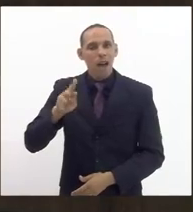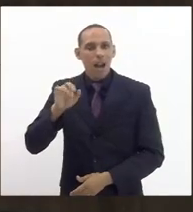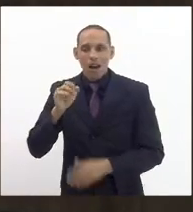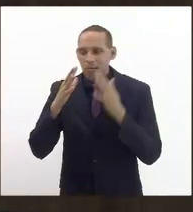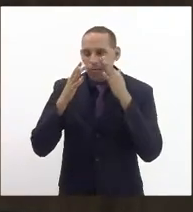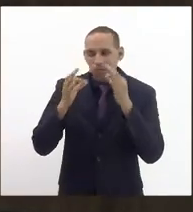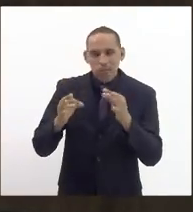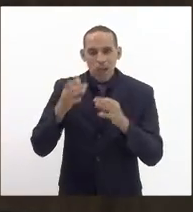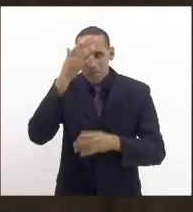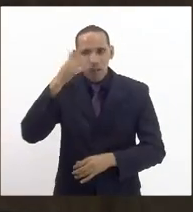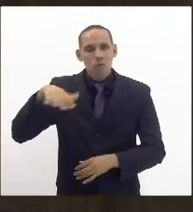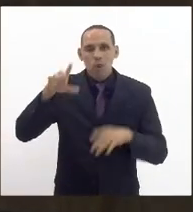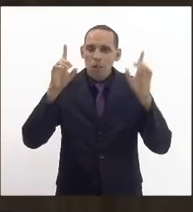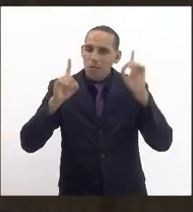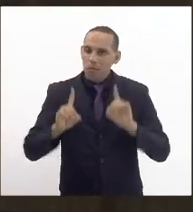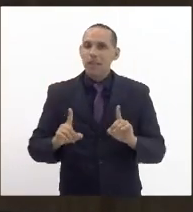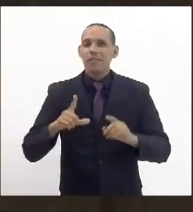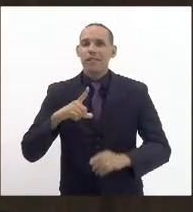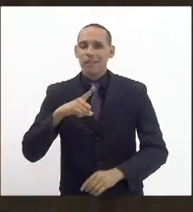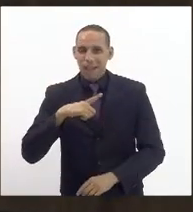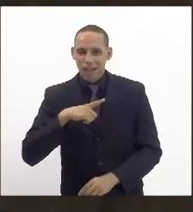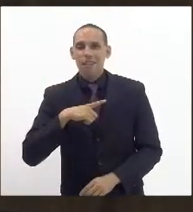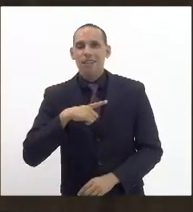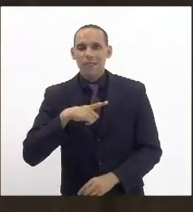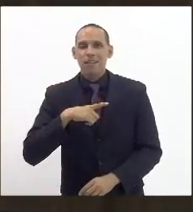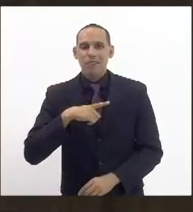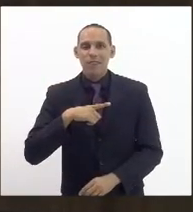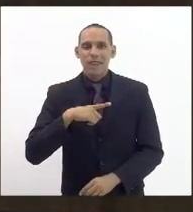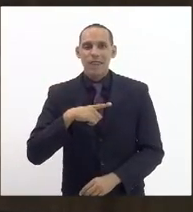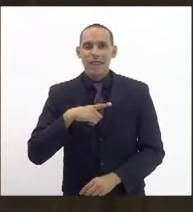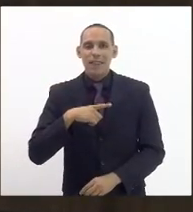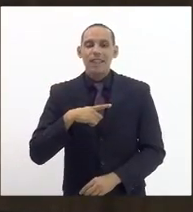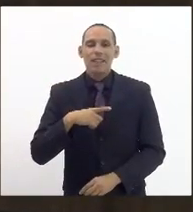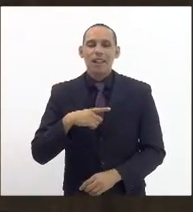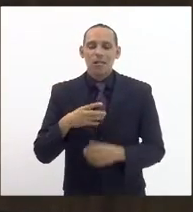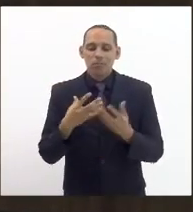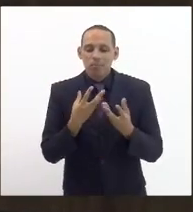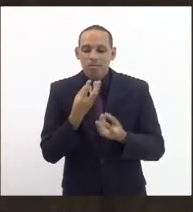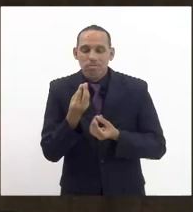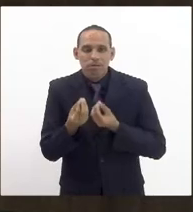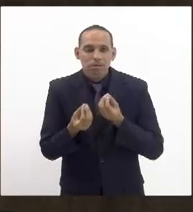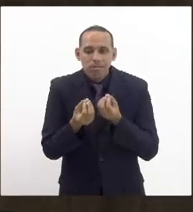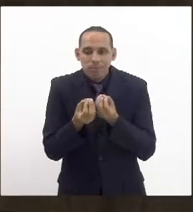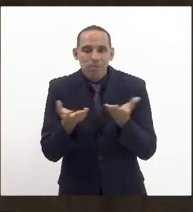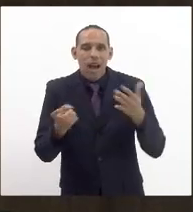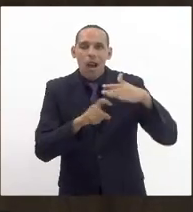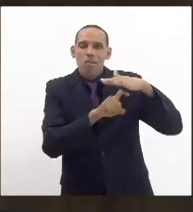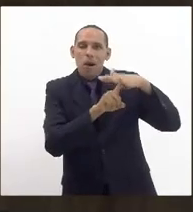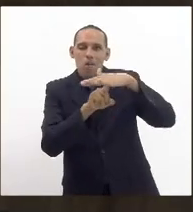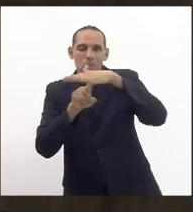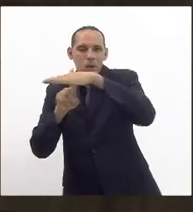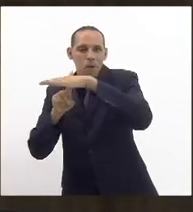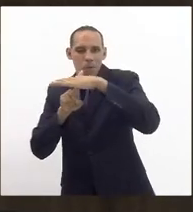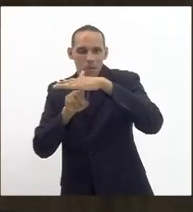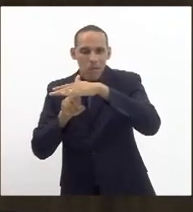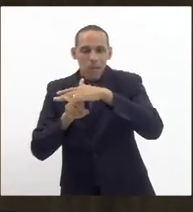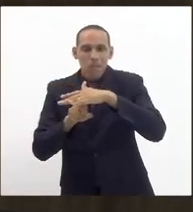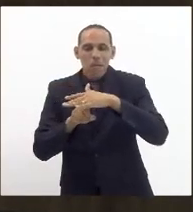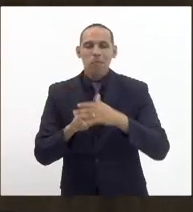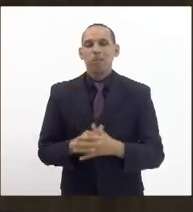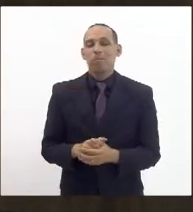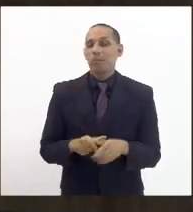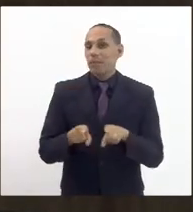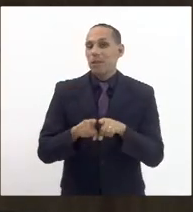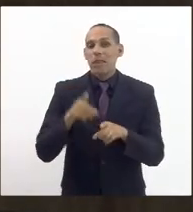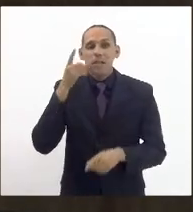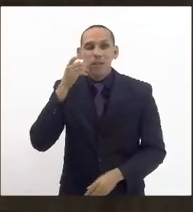necessidades especiais e que traz, né, uma acessibilidade muito grande nas rodoviárias. O deputado Chiquinho